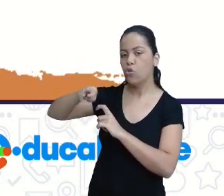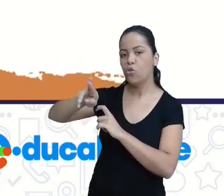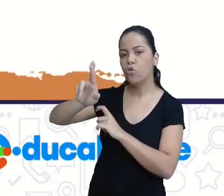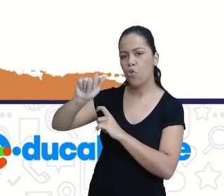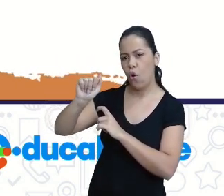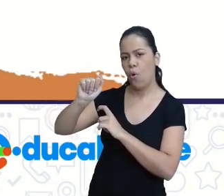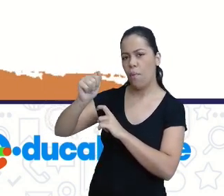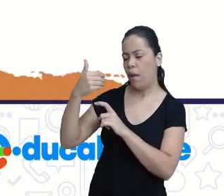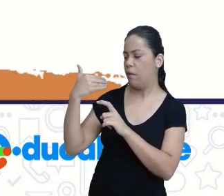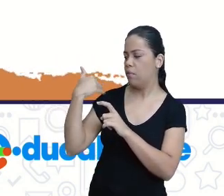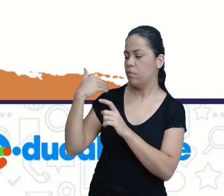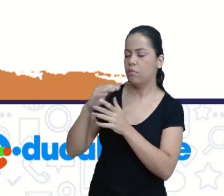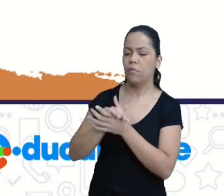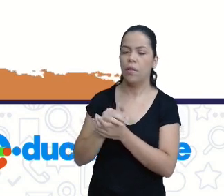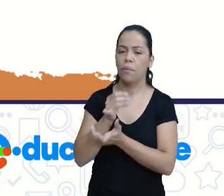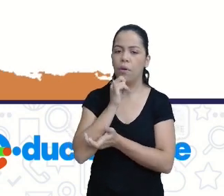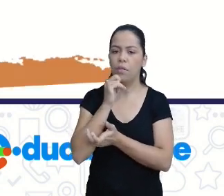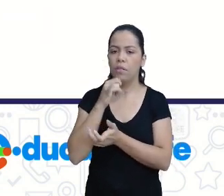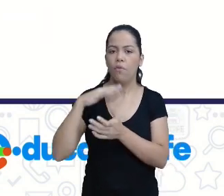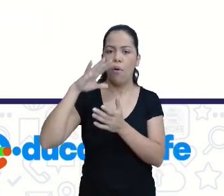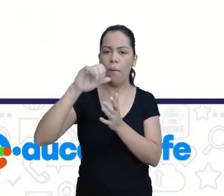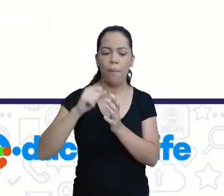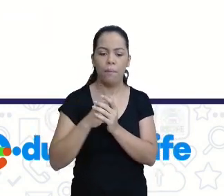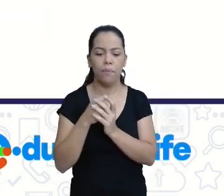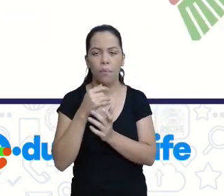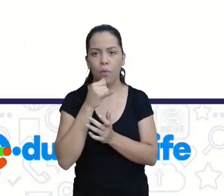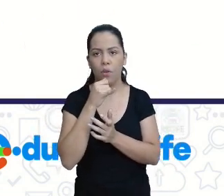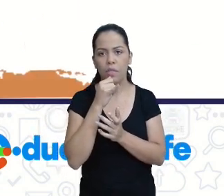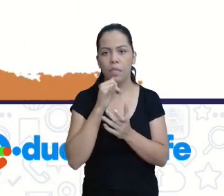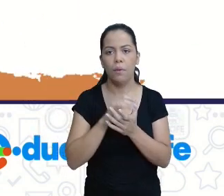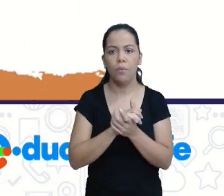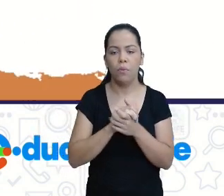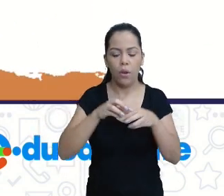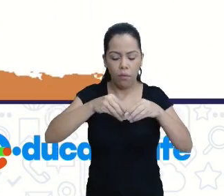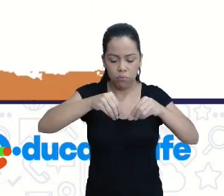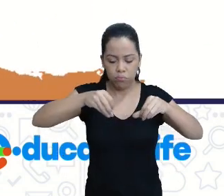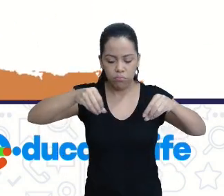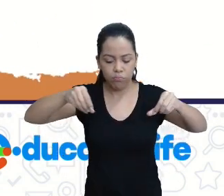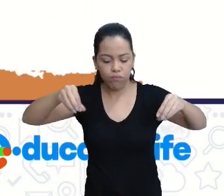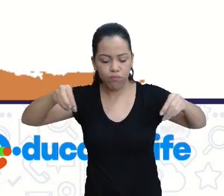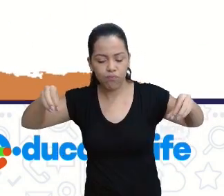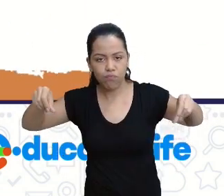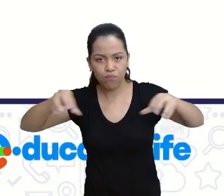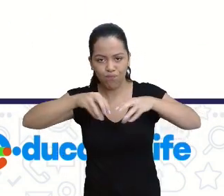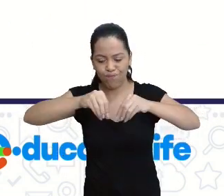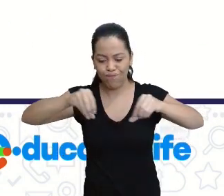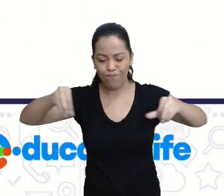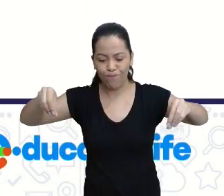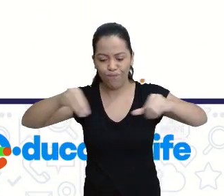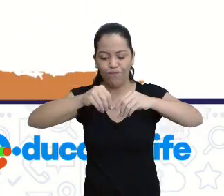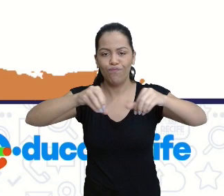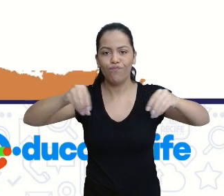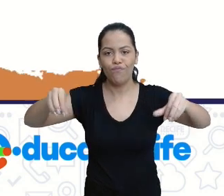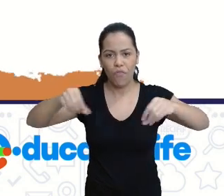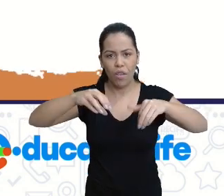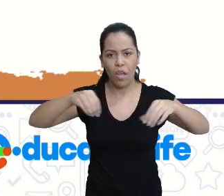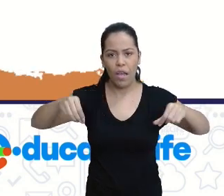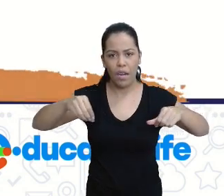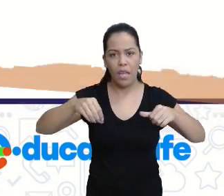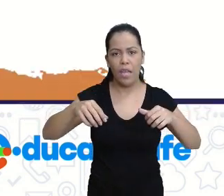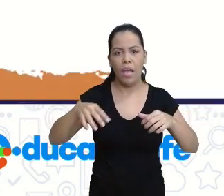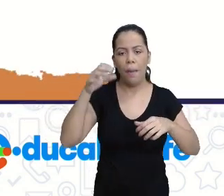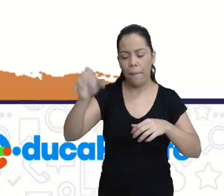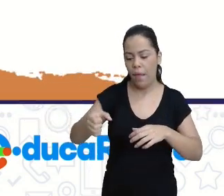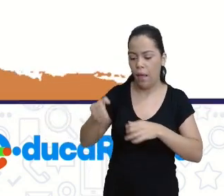num local que tenha areia. Então, o que é que eu vou fazer? Eu vou pegar um cabo de vassoura e vou colocar esse cabo de vassoura na